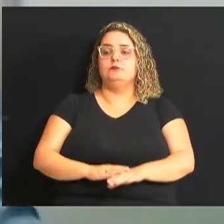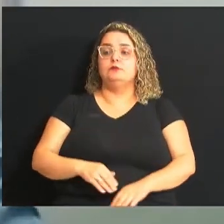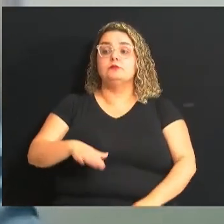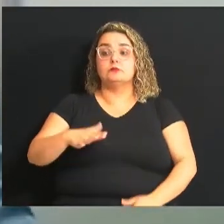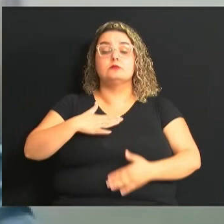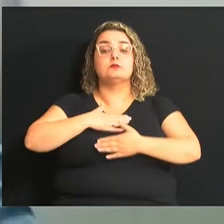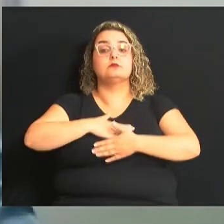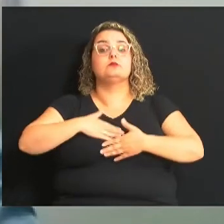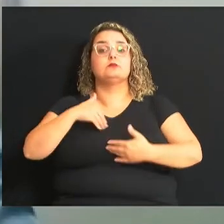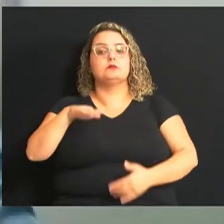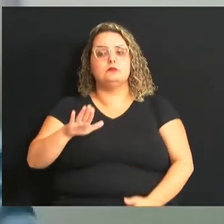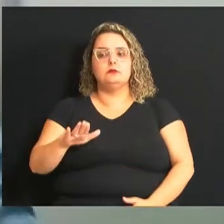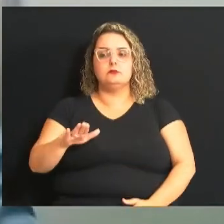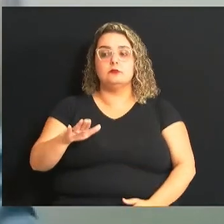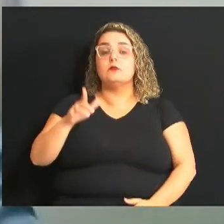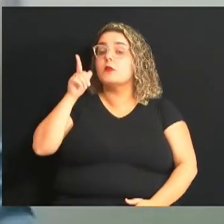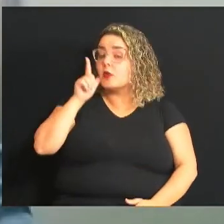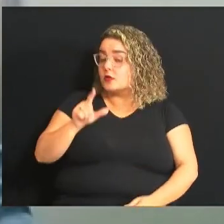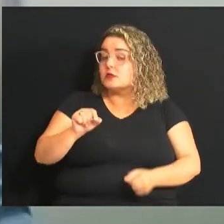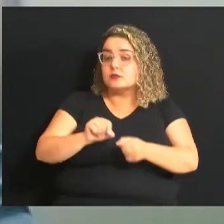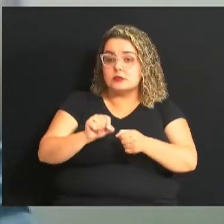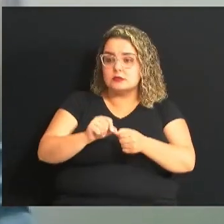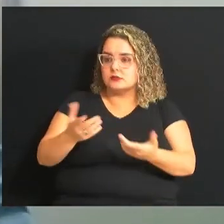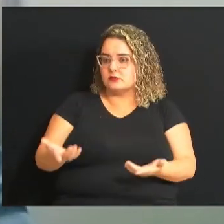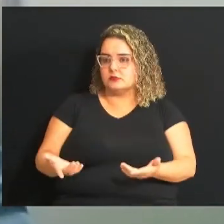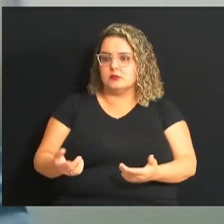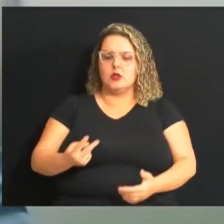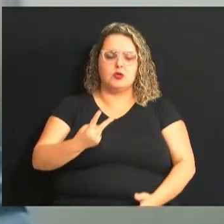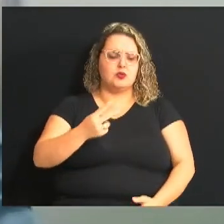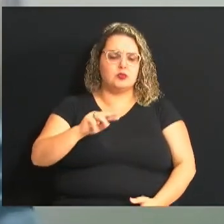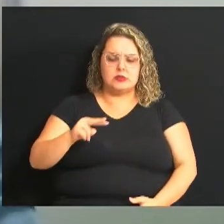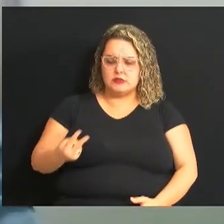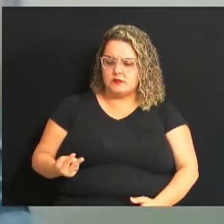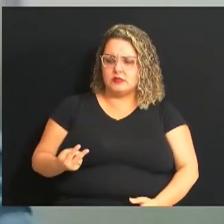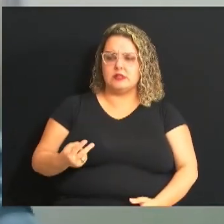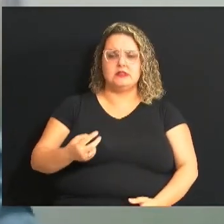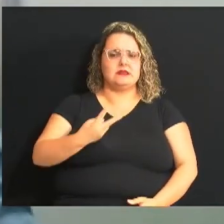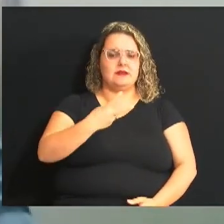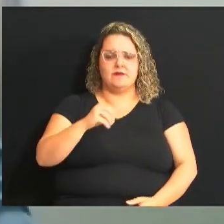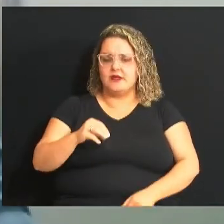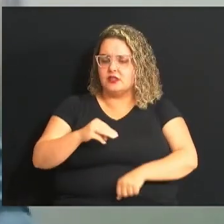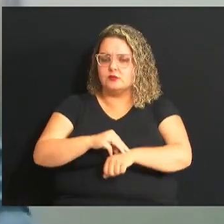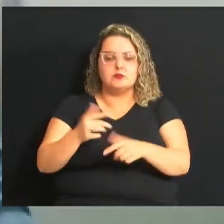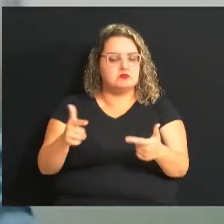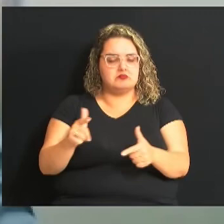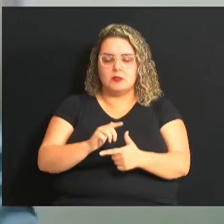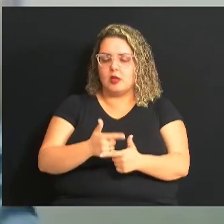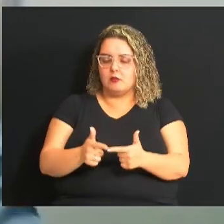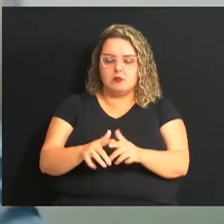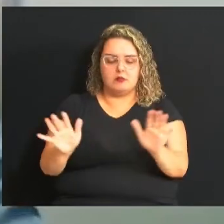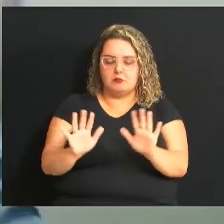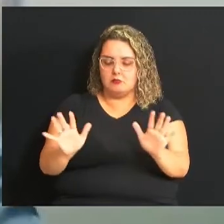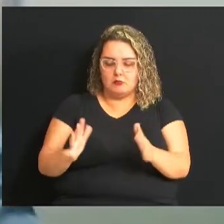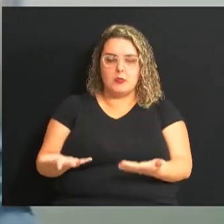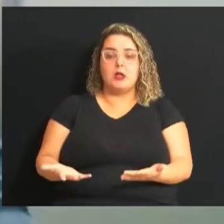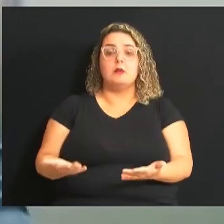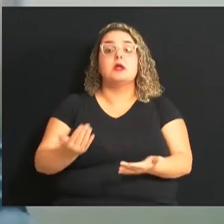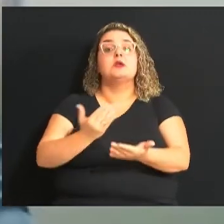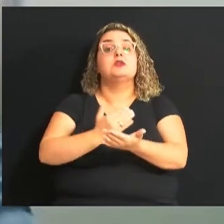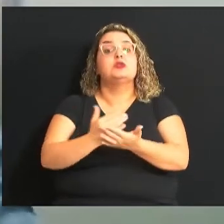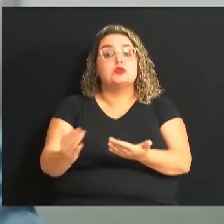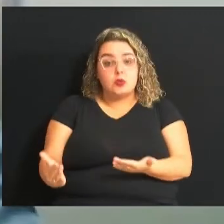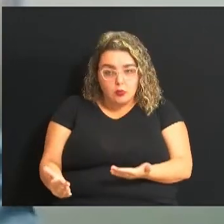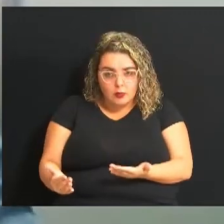que você conseguir fazer. Seja esse tempo 2 vezes por semana, 20 minutos, não tem nenhum problema. Mas que você comece de algum lugar, né? Que